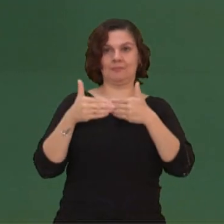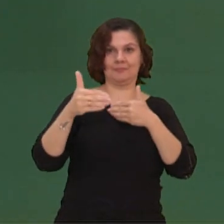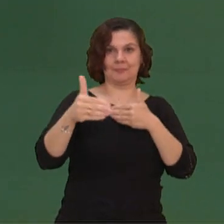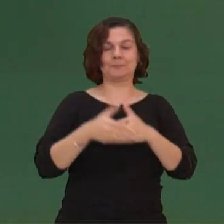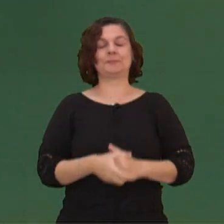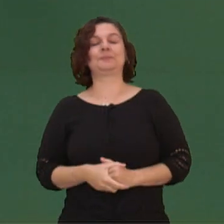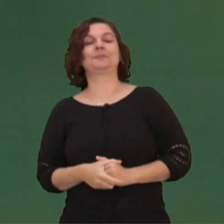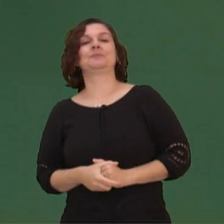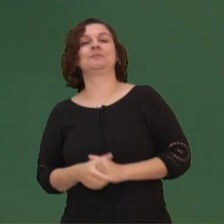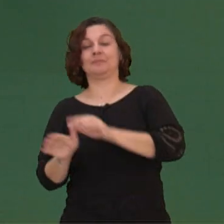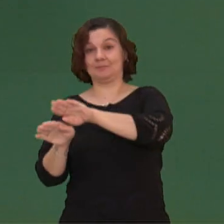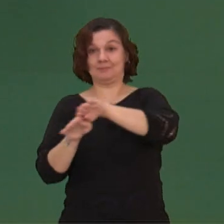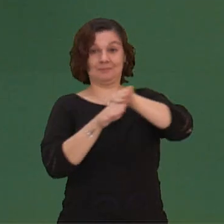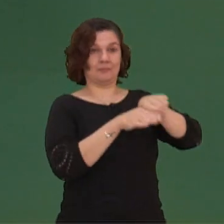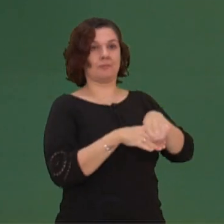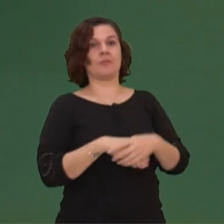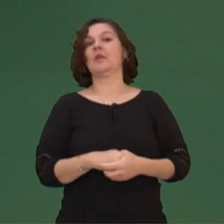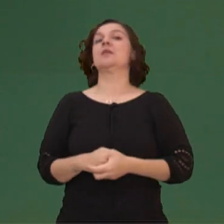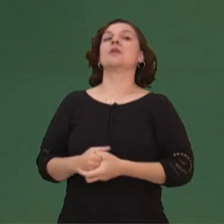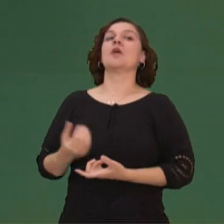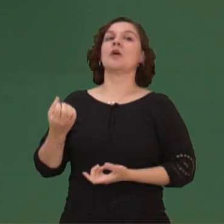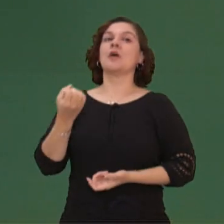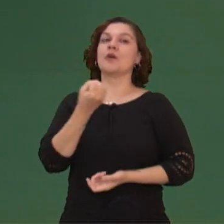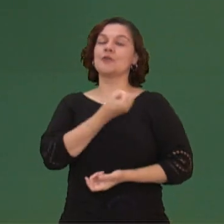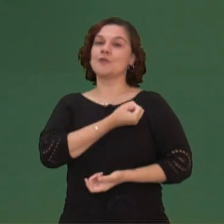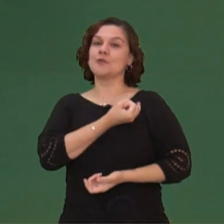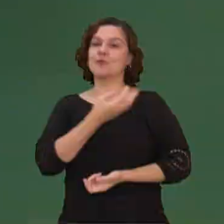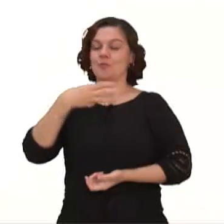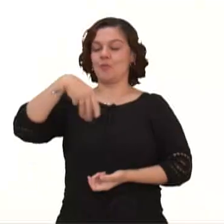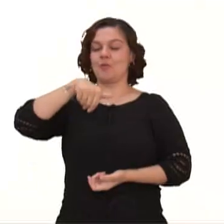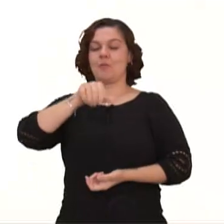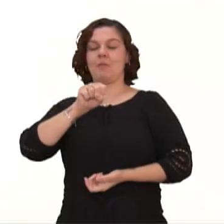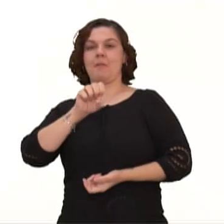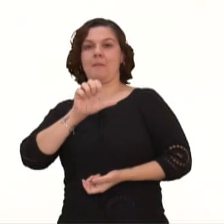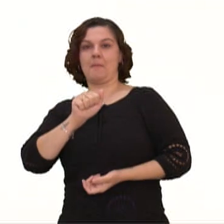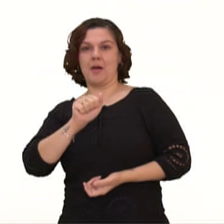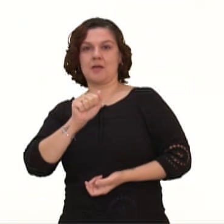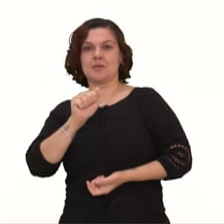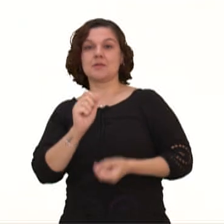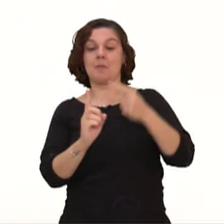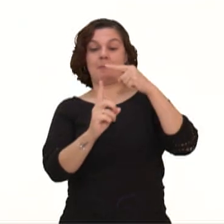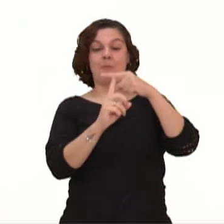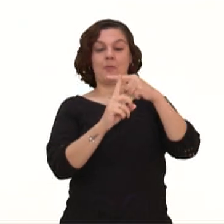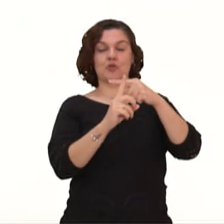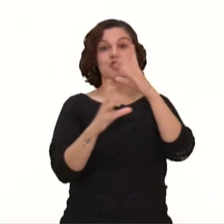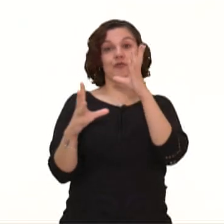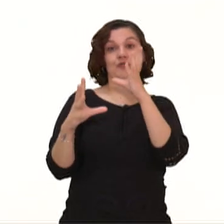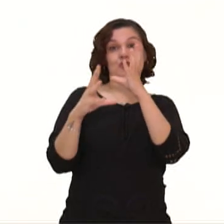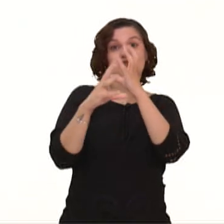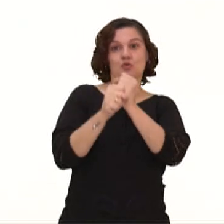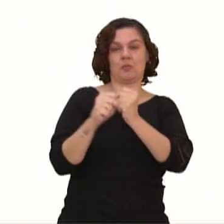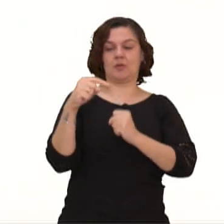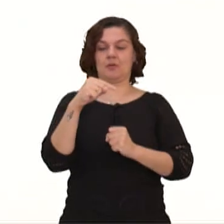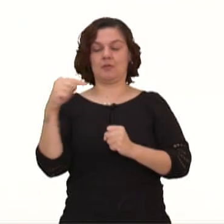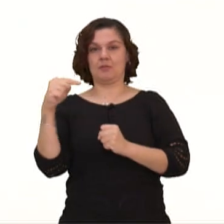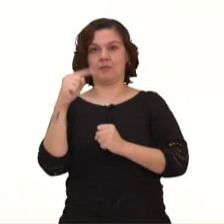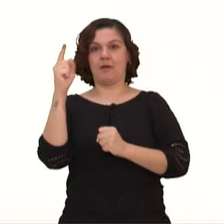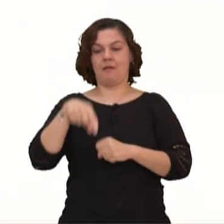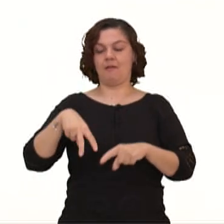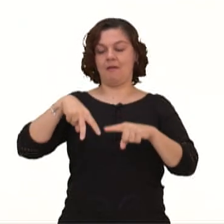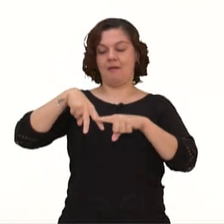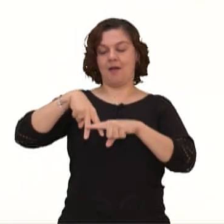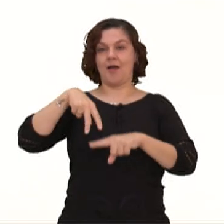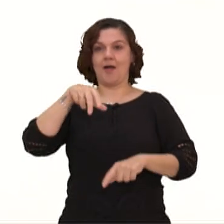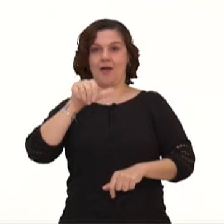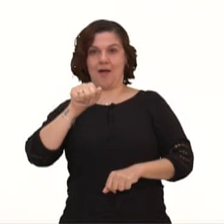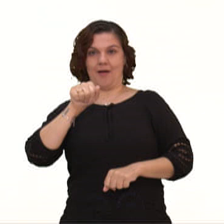Seguimos. Número de massa, prótons mais elétrons. Representado pela letra A,